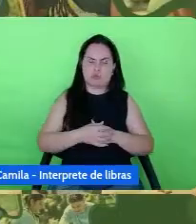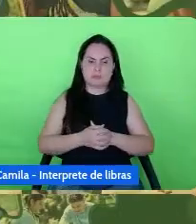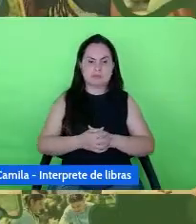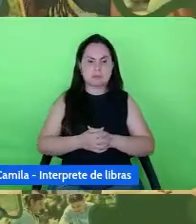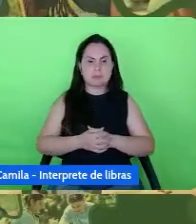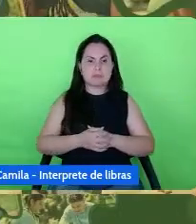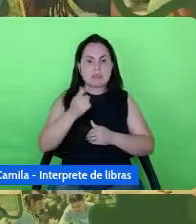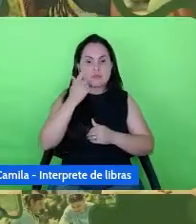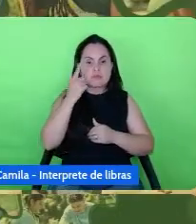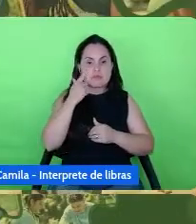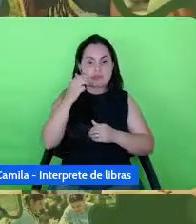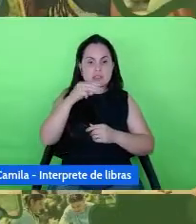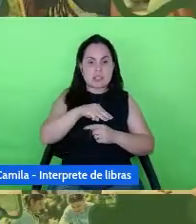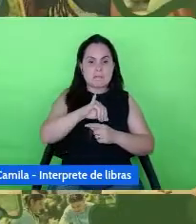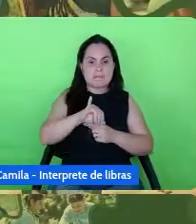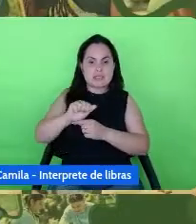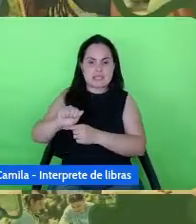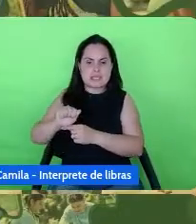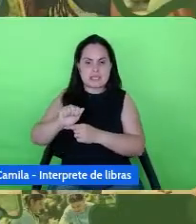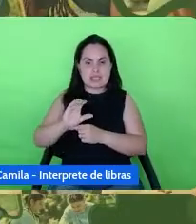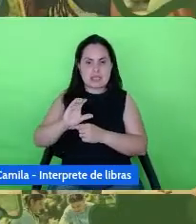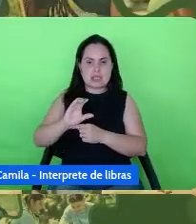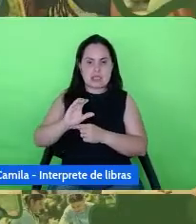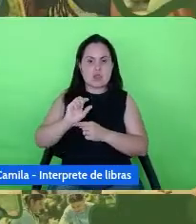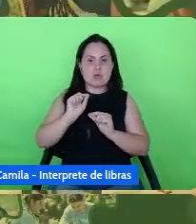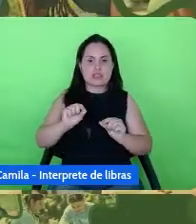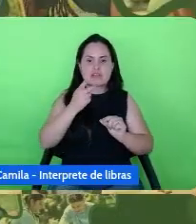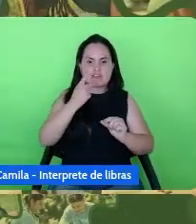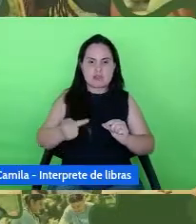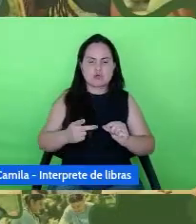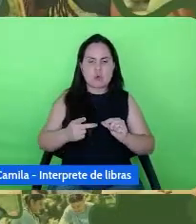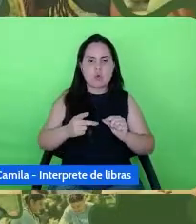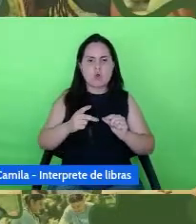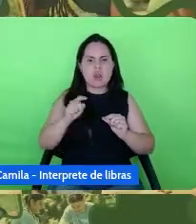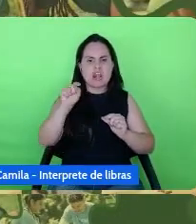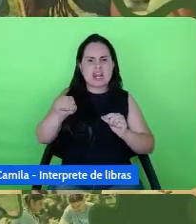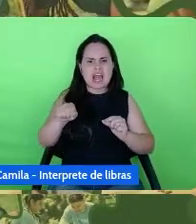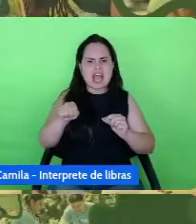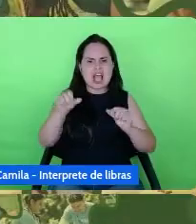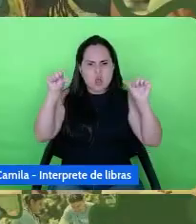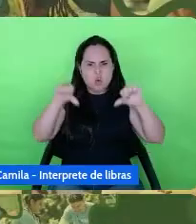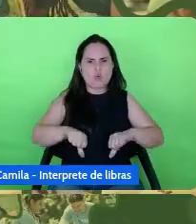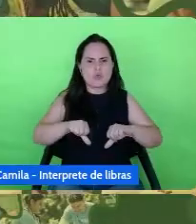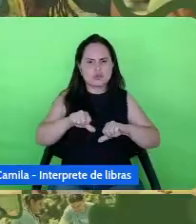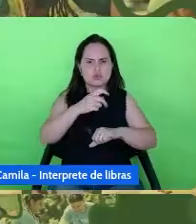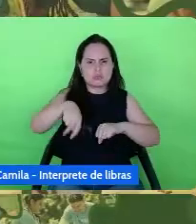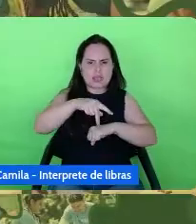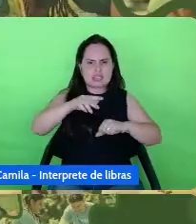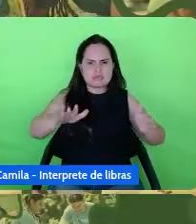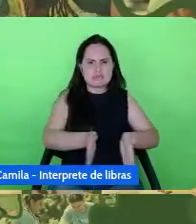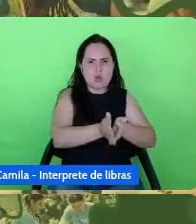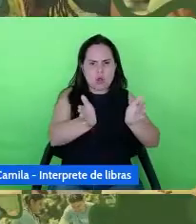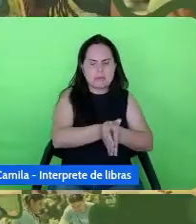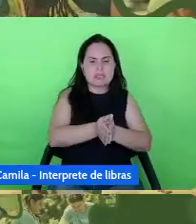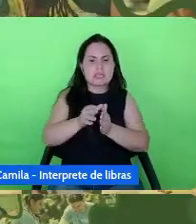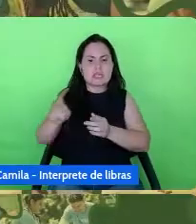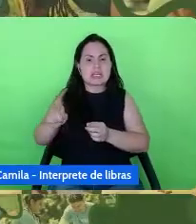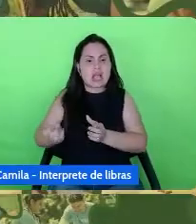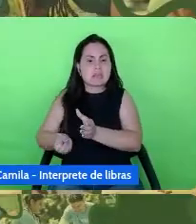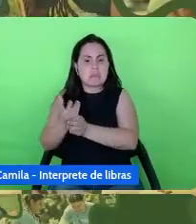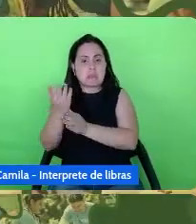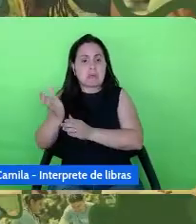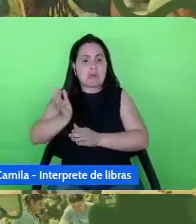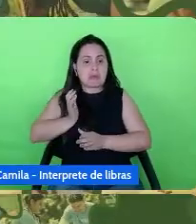grande escritor moçambicano. A maior desgraça de um país pobre é que, em vez de produzir riqueza, produz ricos. Nós temos que